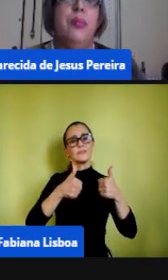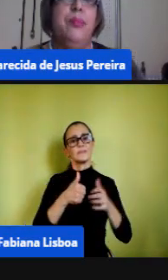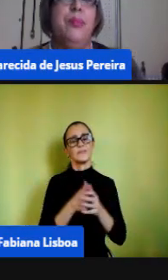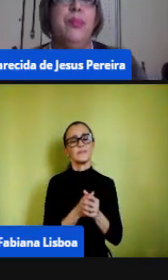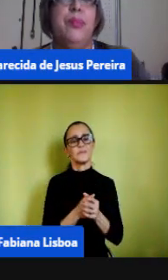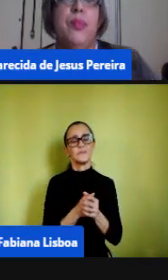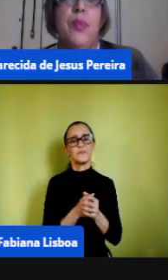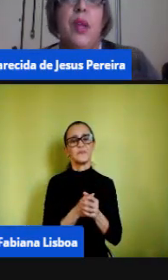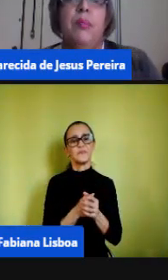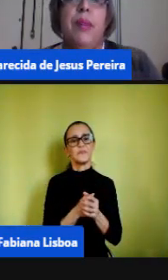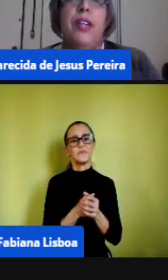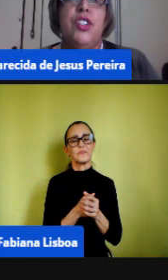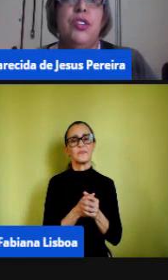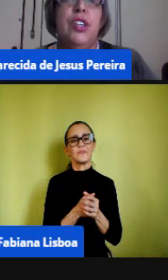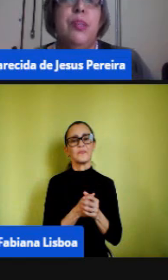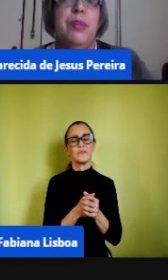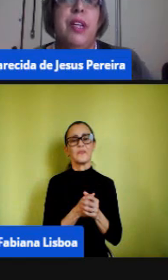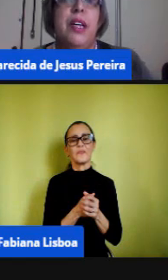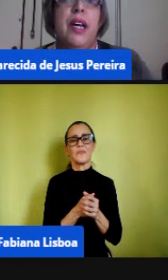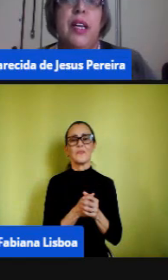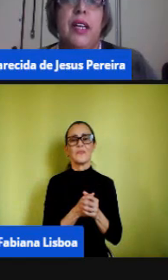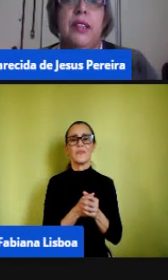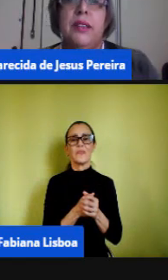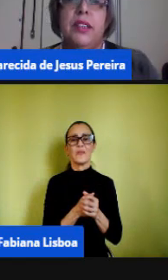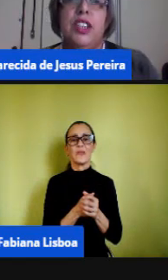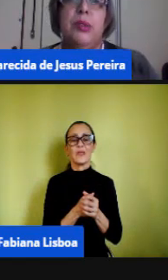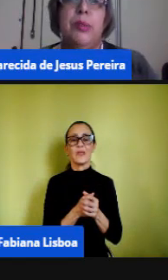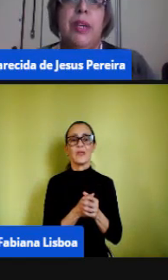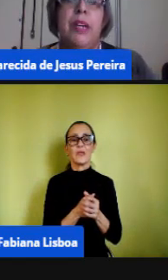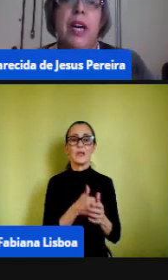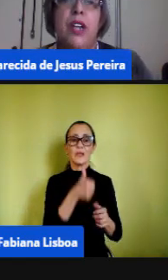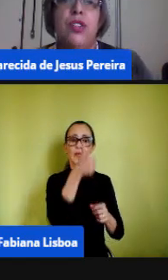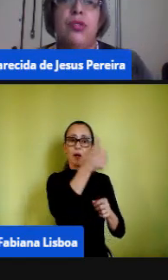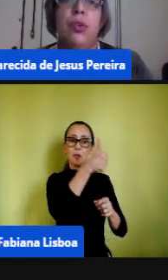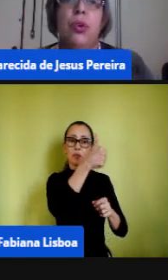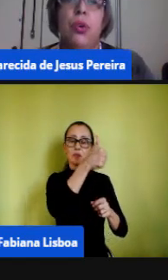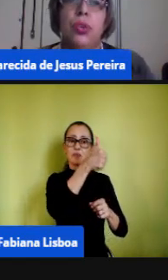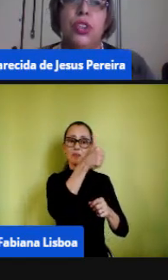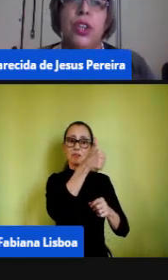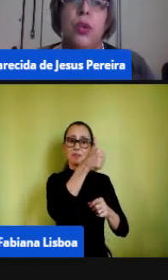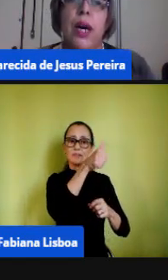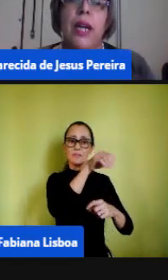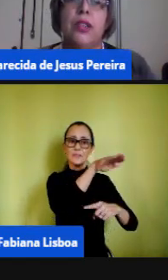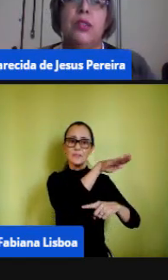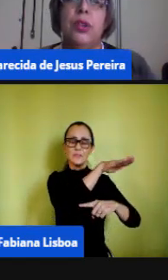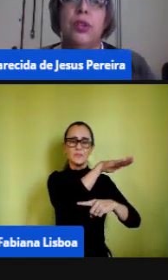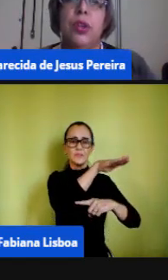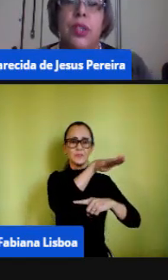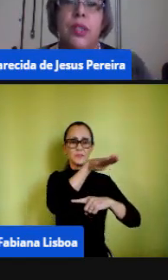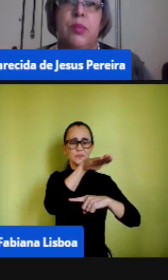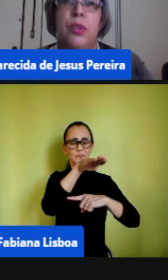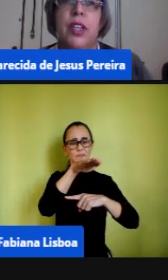Tá. Partindo da primeira carreira, de cima para baixo, conte